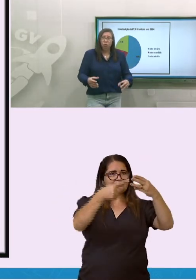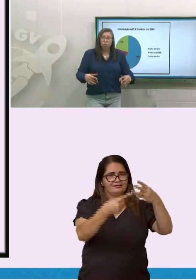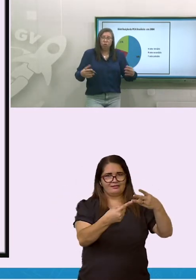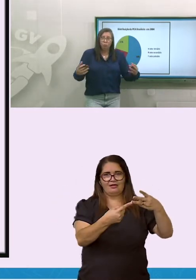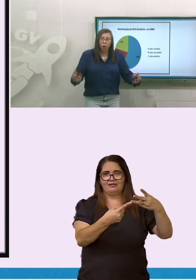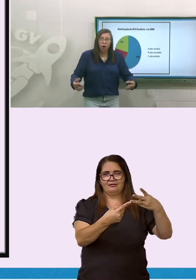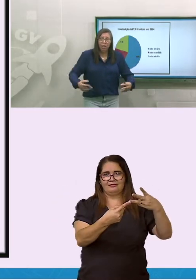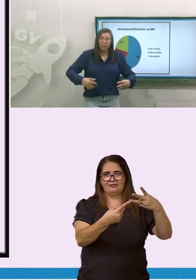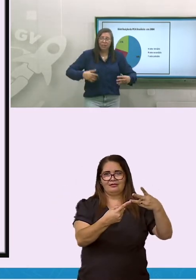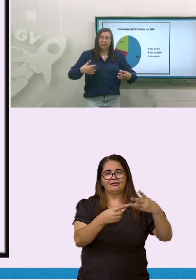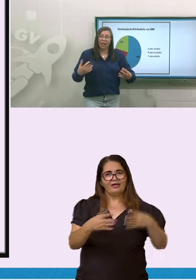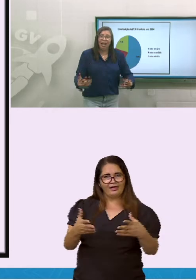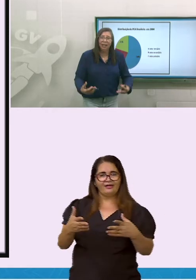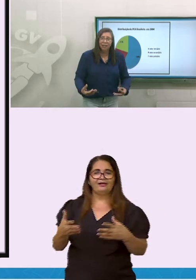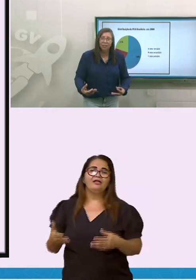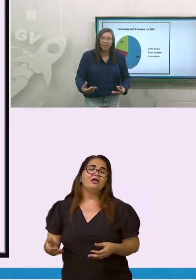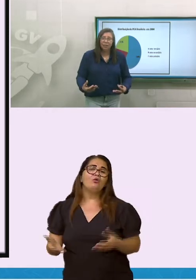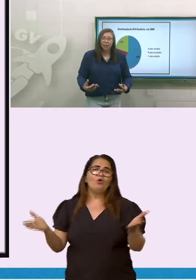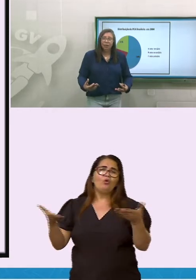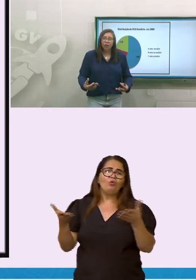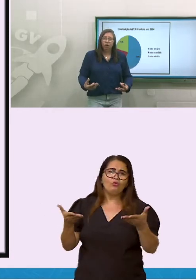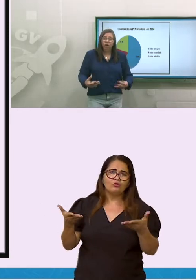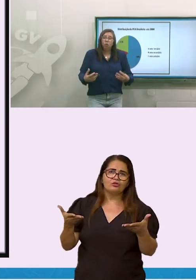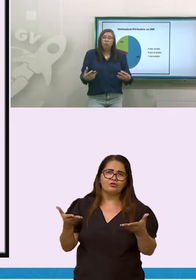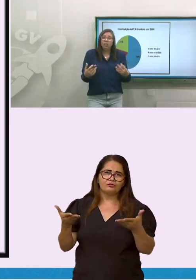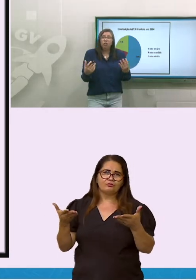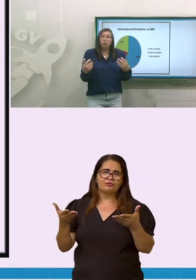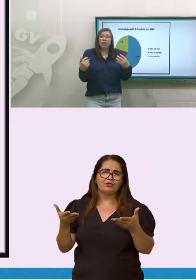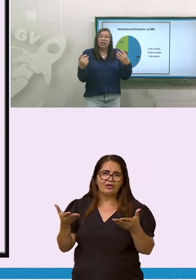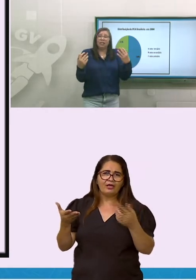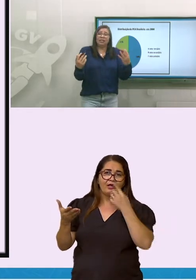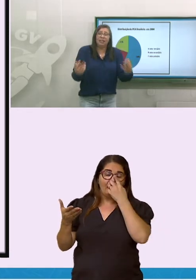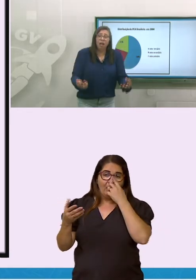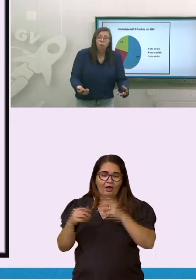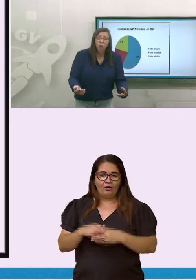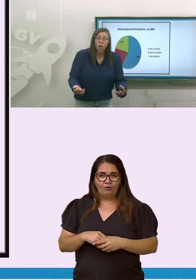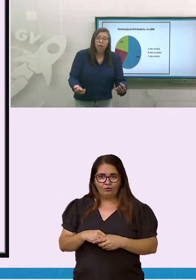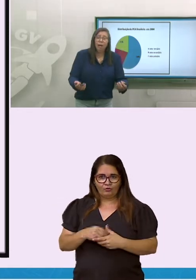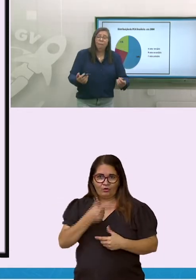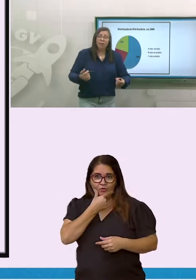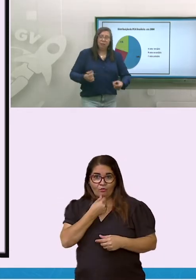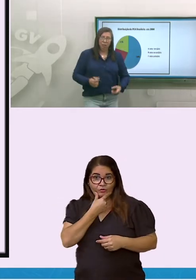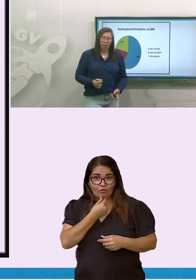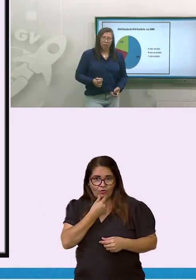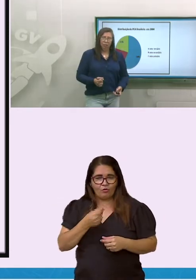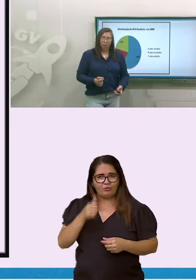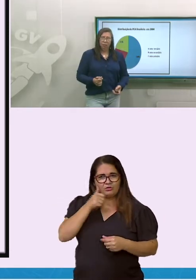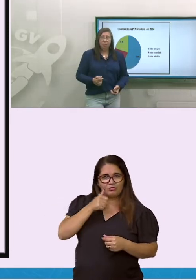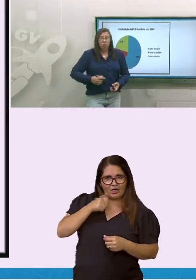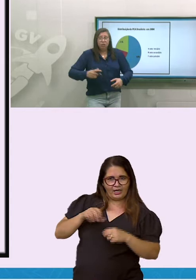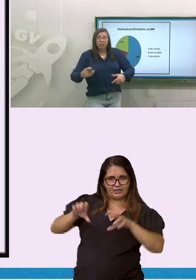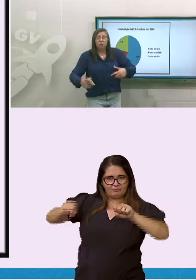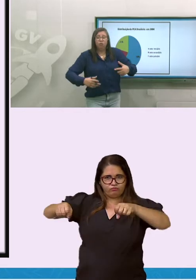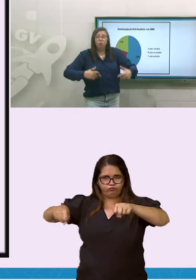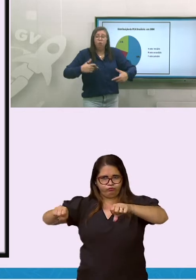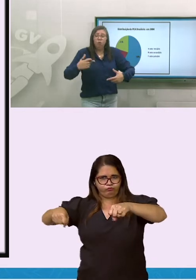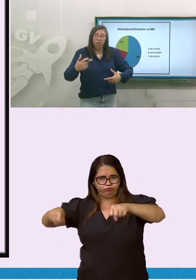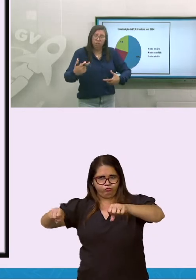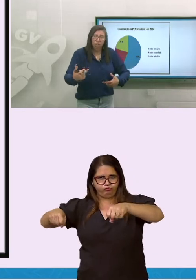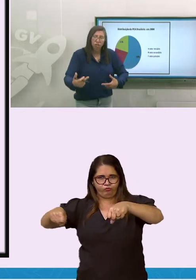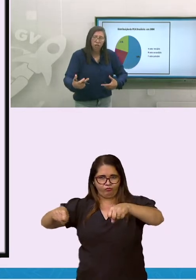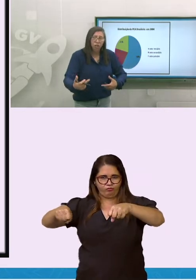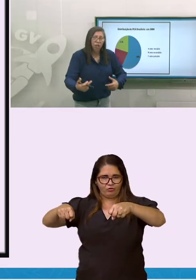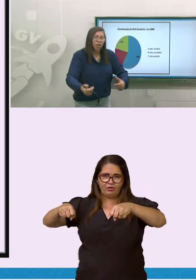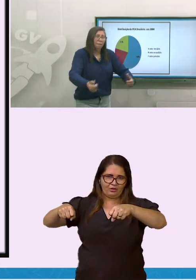o motoboy, as entregas. Olha como que isso cresceu na pandemia. E é o que salvou